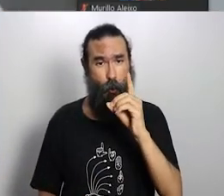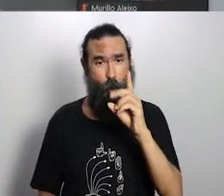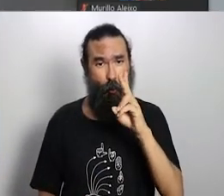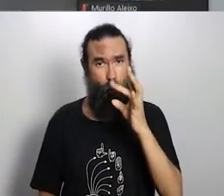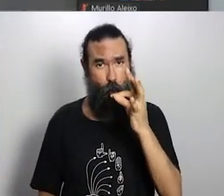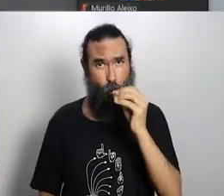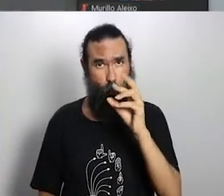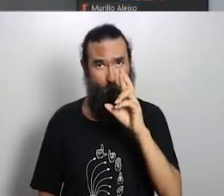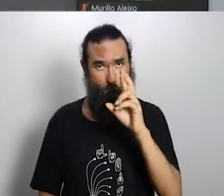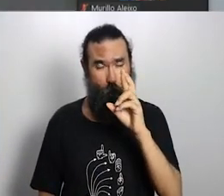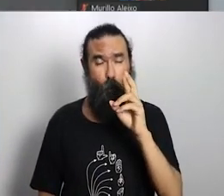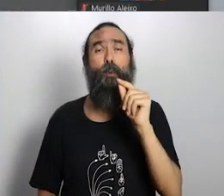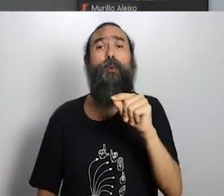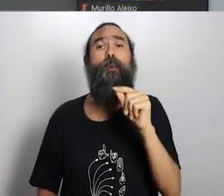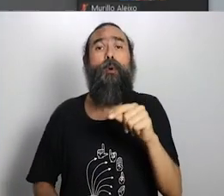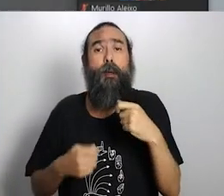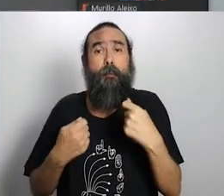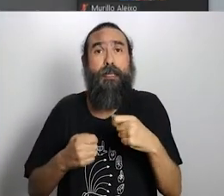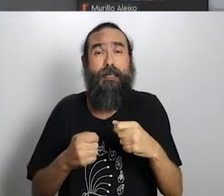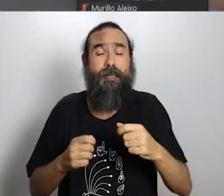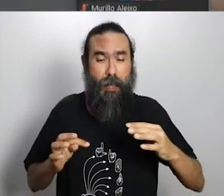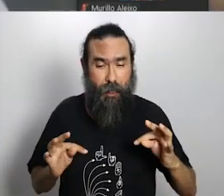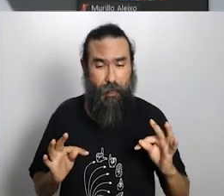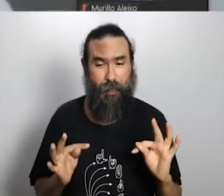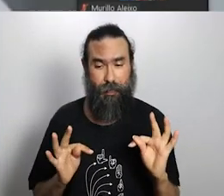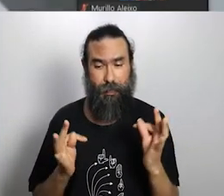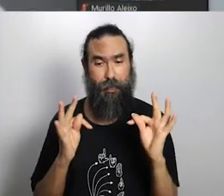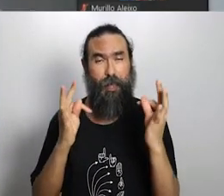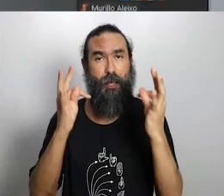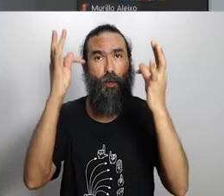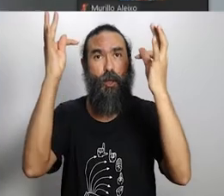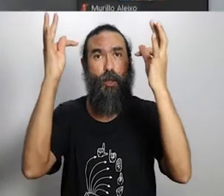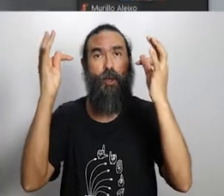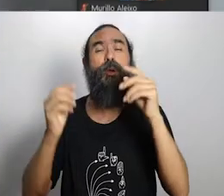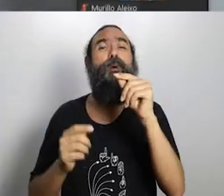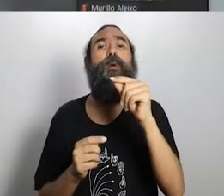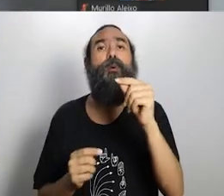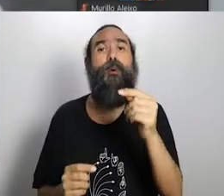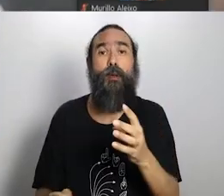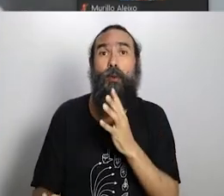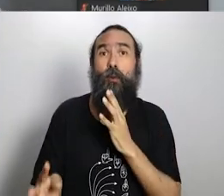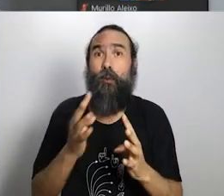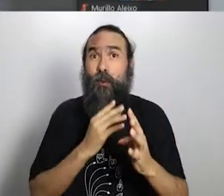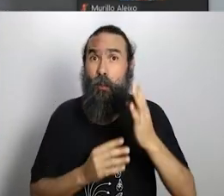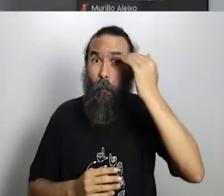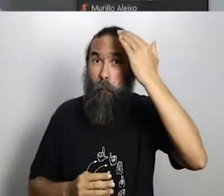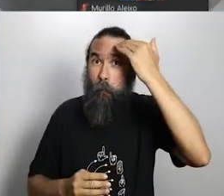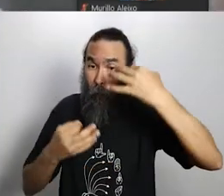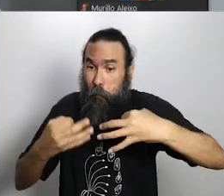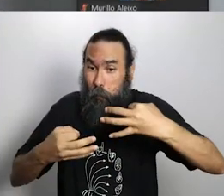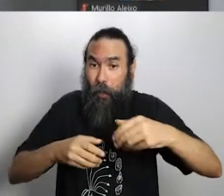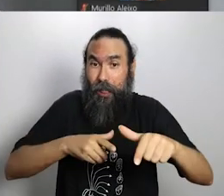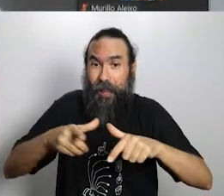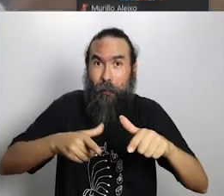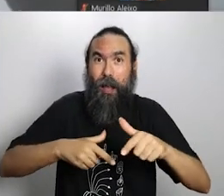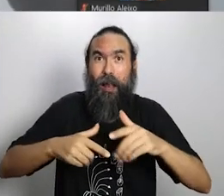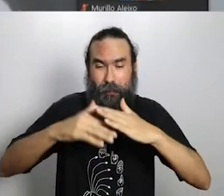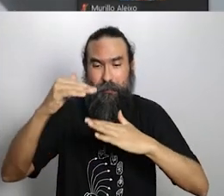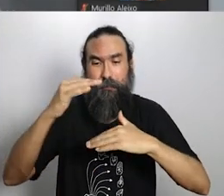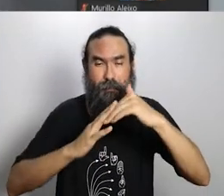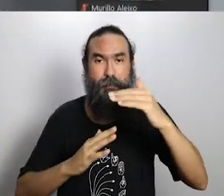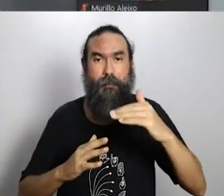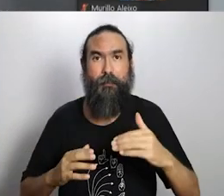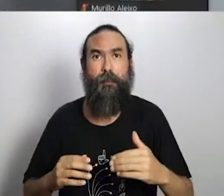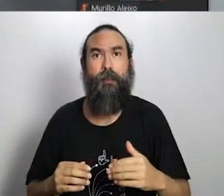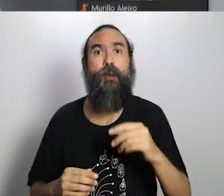palco, você não trabalha no terreiro, né? Porque Lia foi para palcos, foi para teatro, foi para salas no Rio de Janeiro, em São Paulo, em